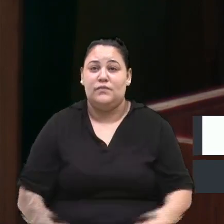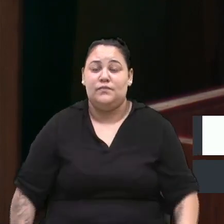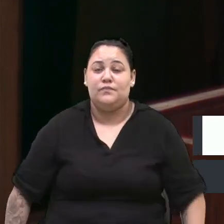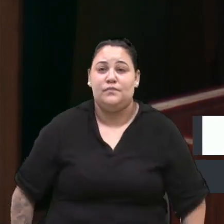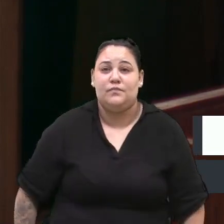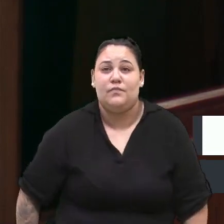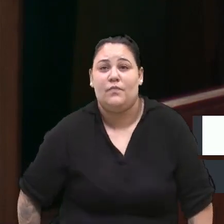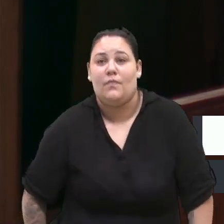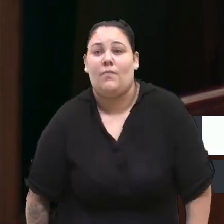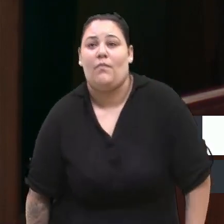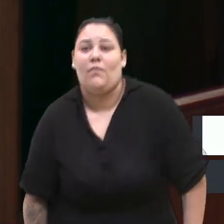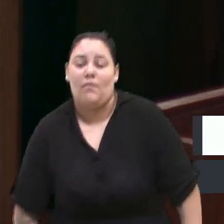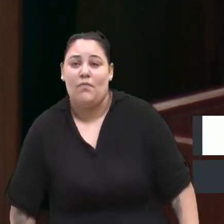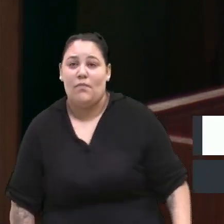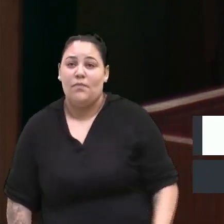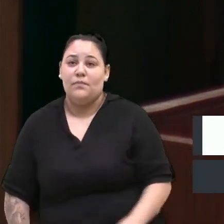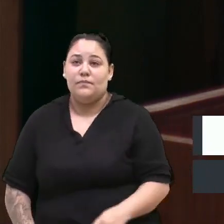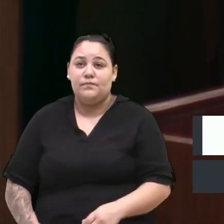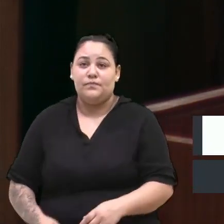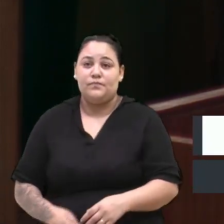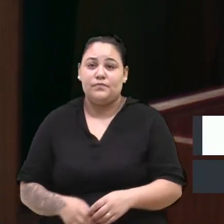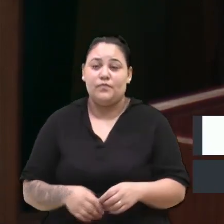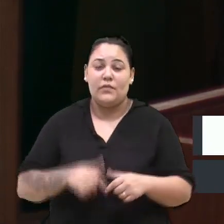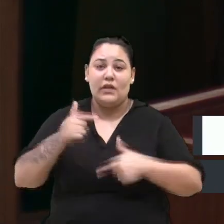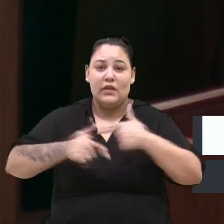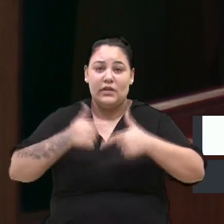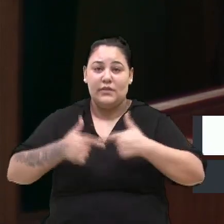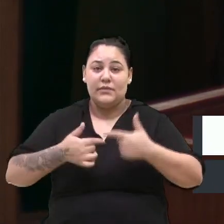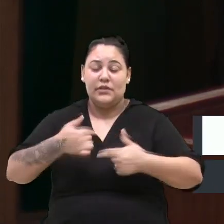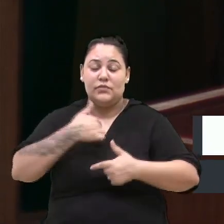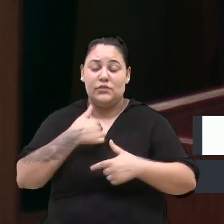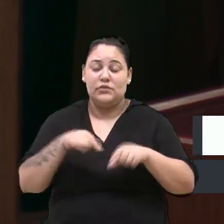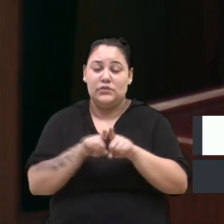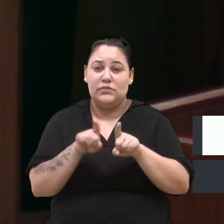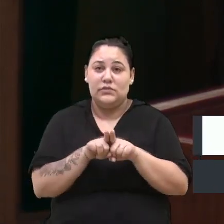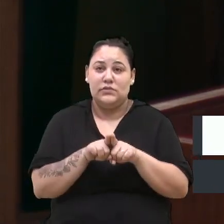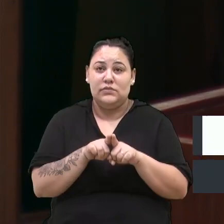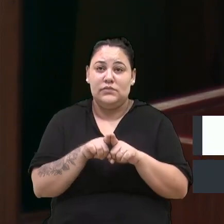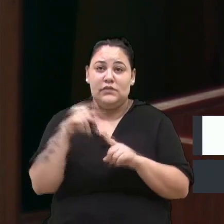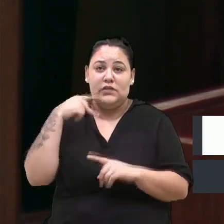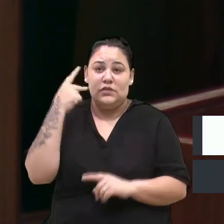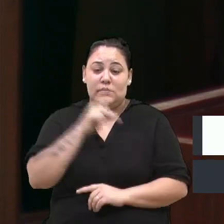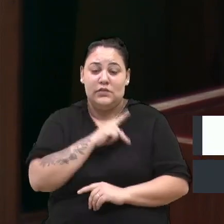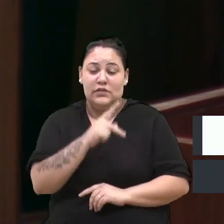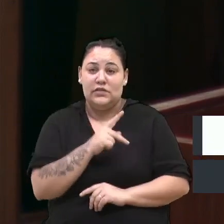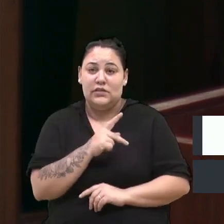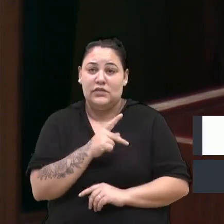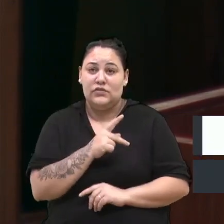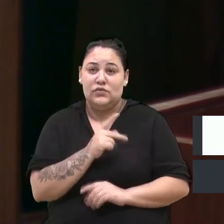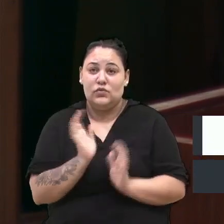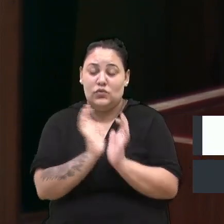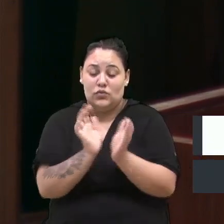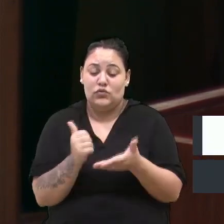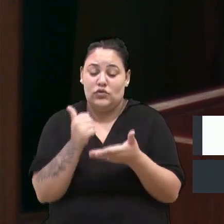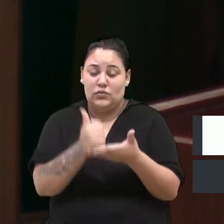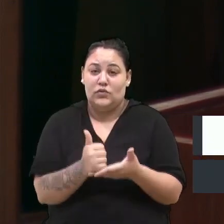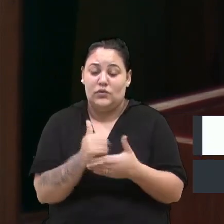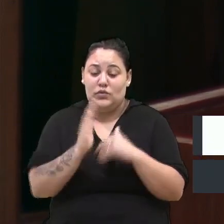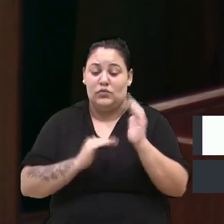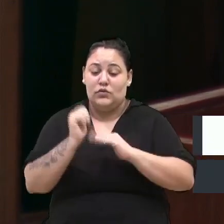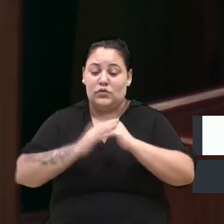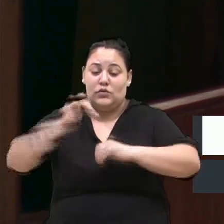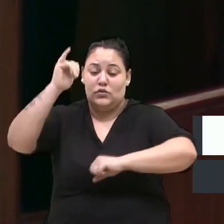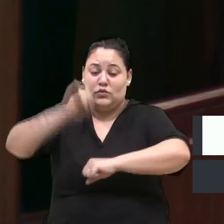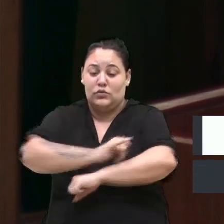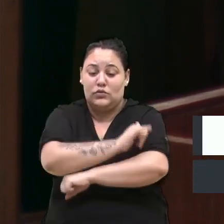Trabalho também desse vereador nessa casa, como presidente da Frente Parlamentar em apoio à construção do aeroporto da Serra Gaúcha de Vila